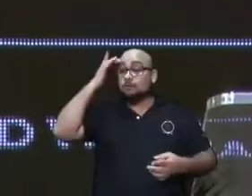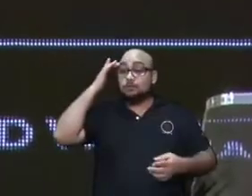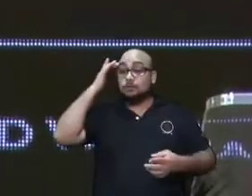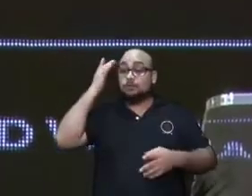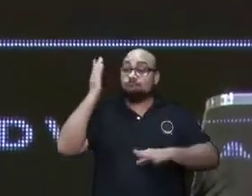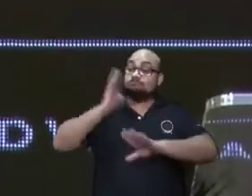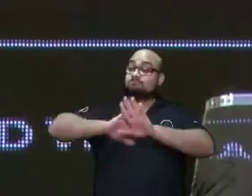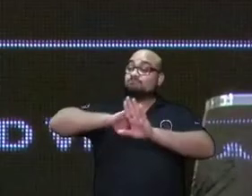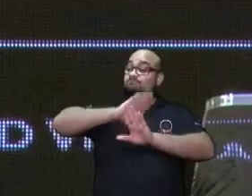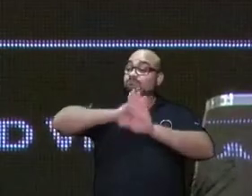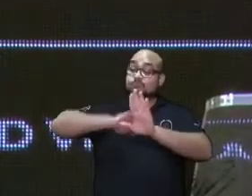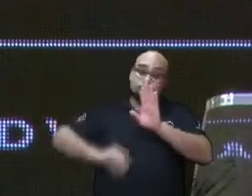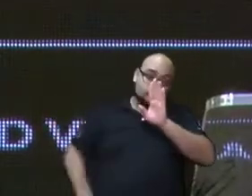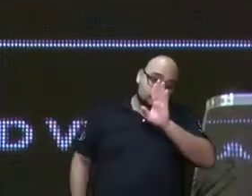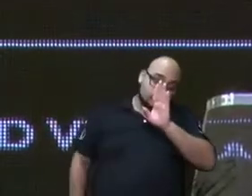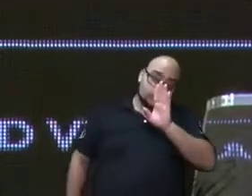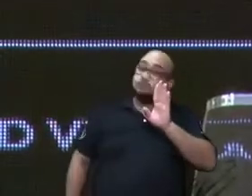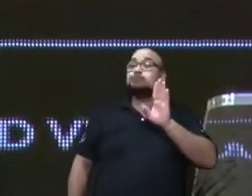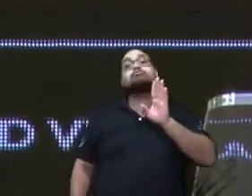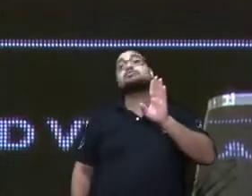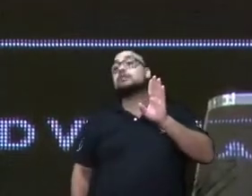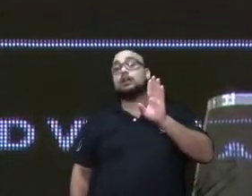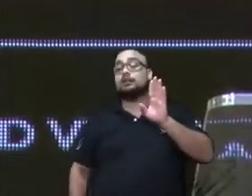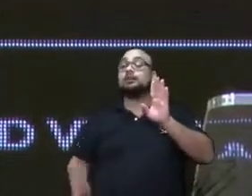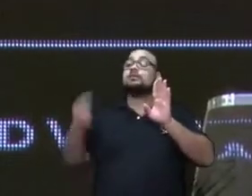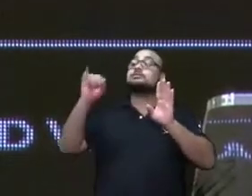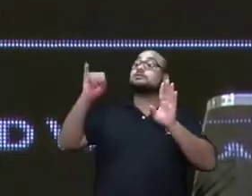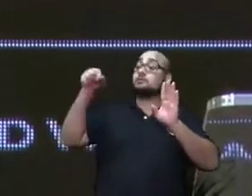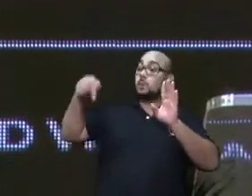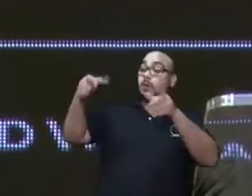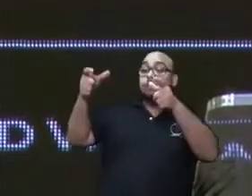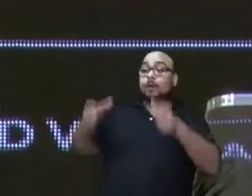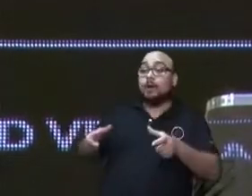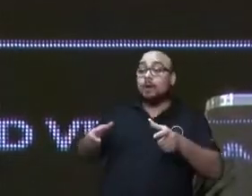cadeira, disse: aqui não tem lugar para você.